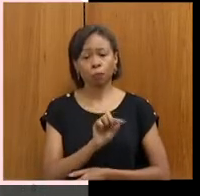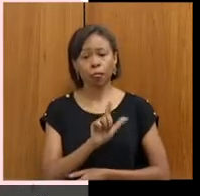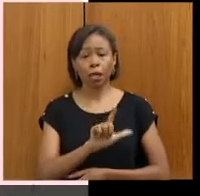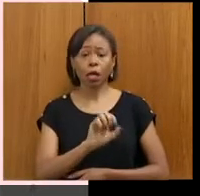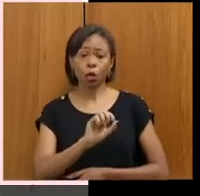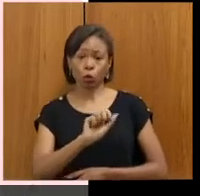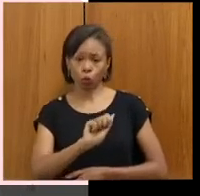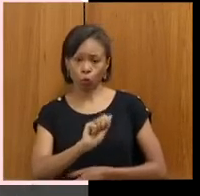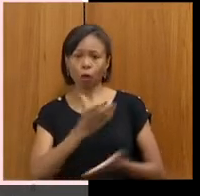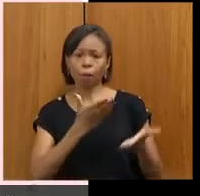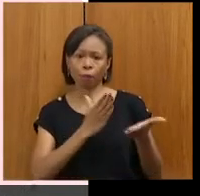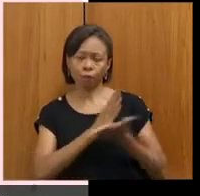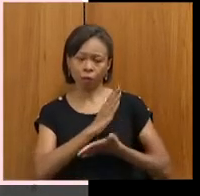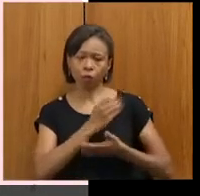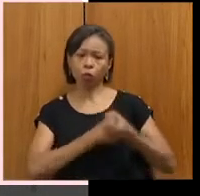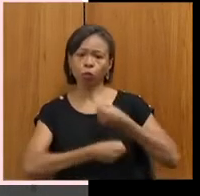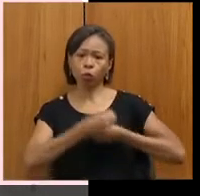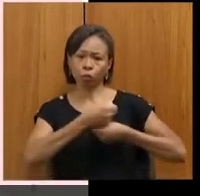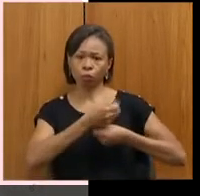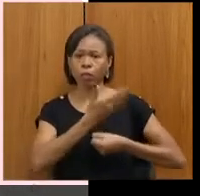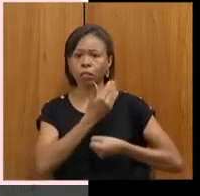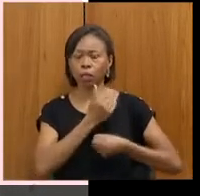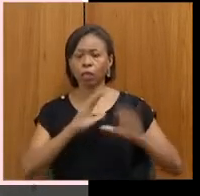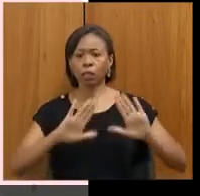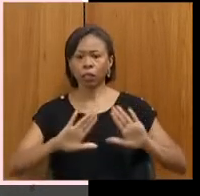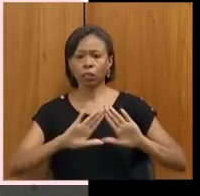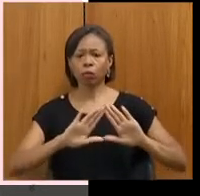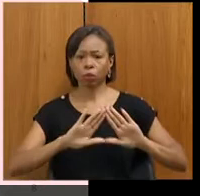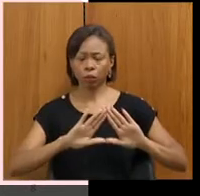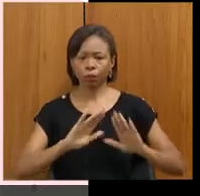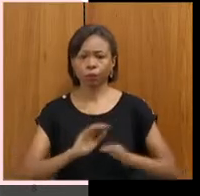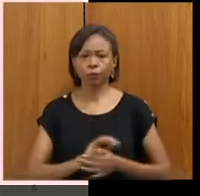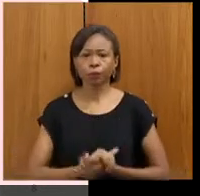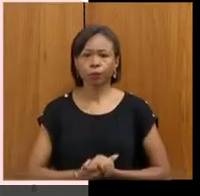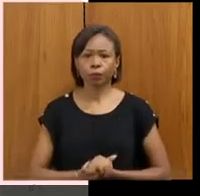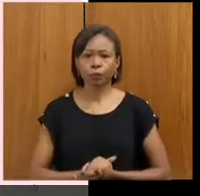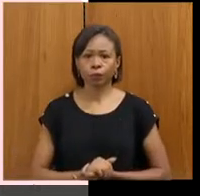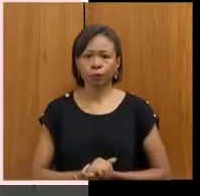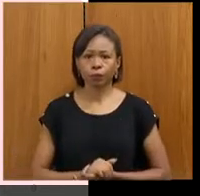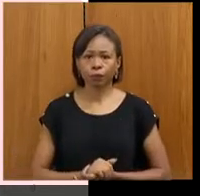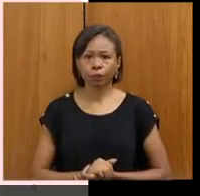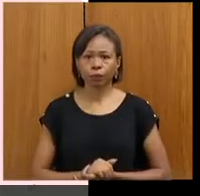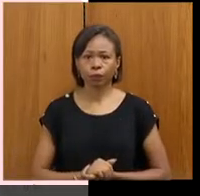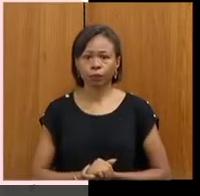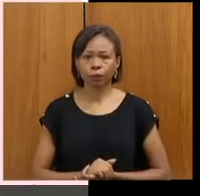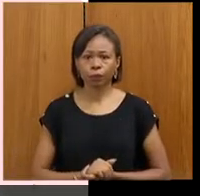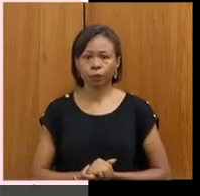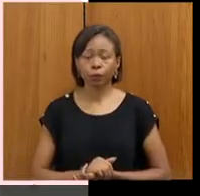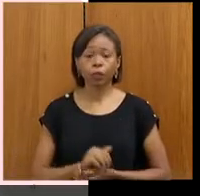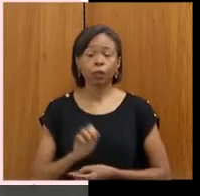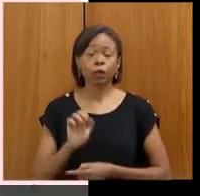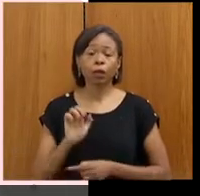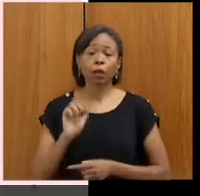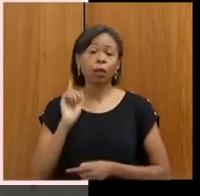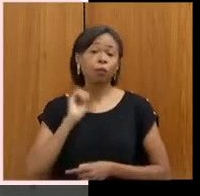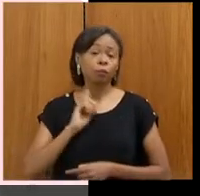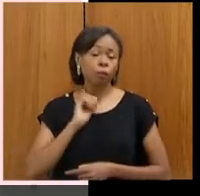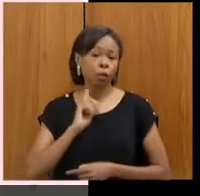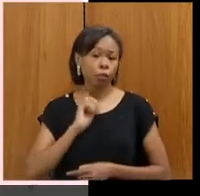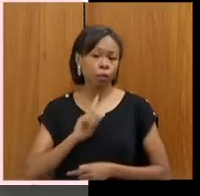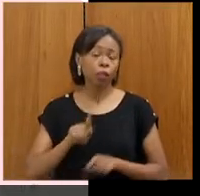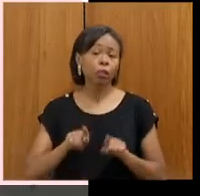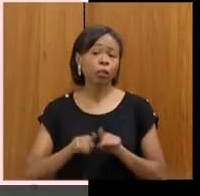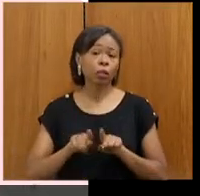aprovada na Assembleia para o banner 2021 próximo por favor o estado de Minas vem per